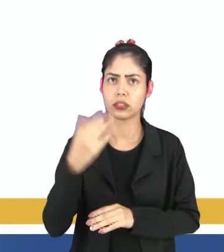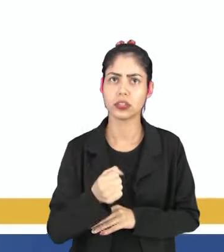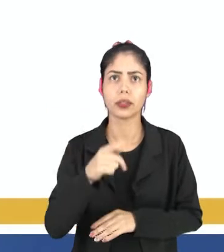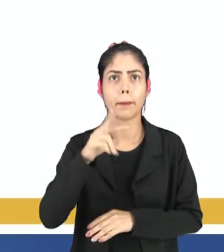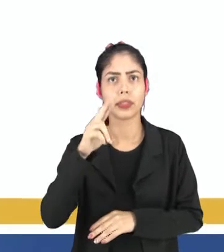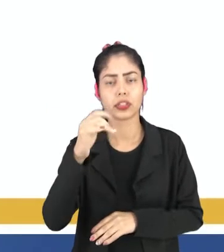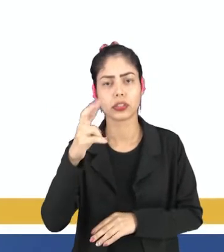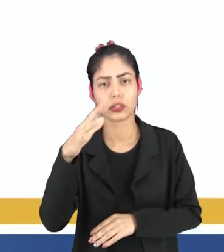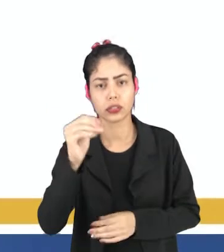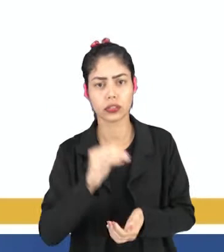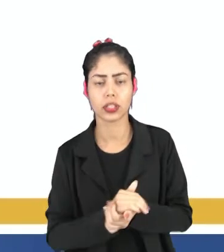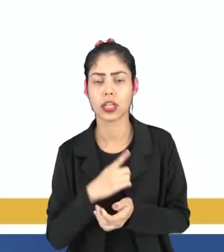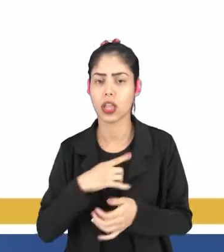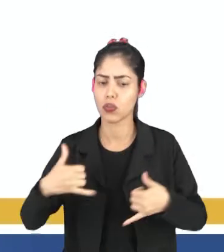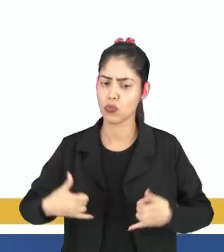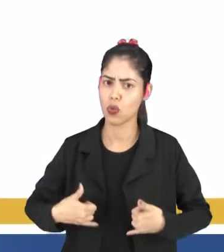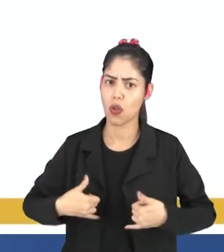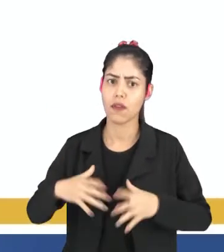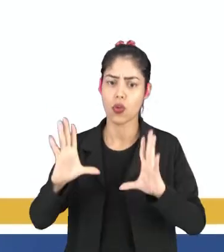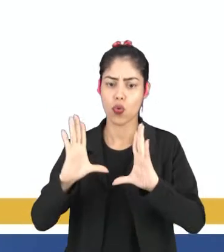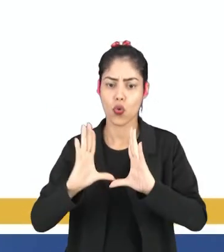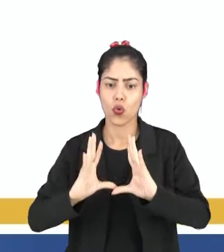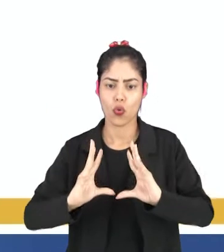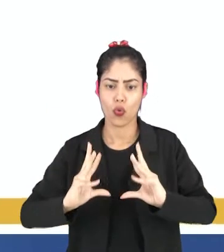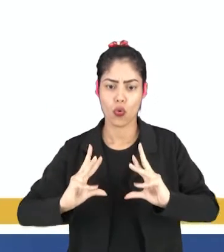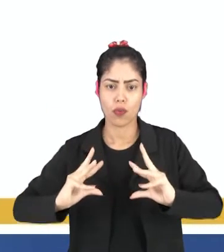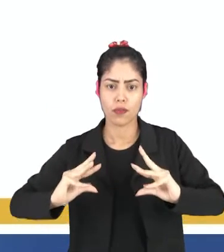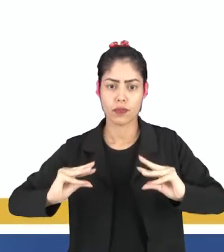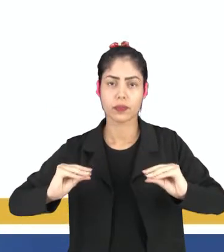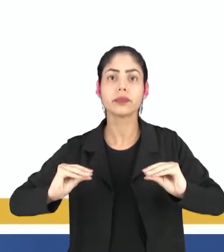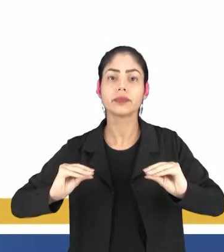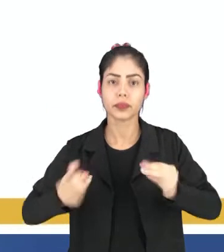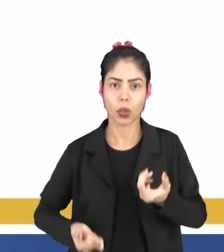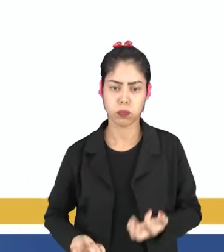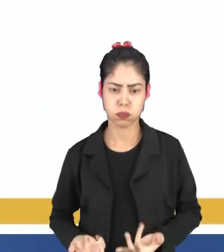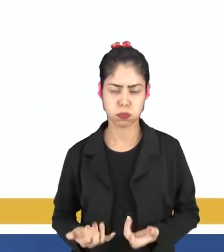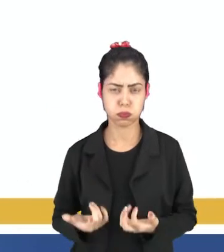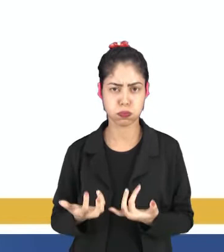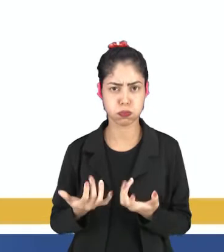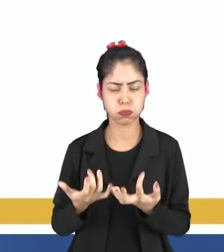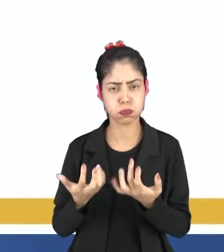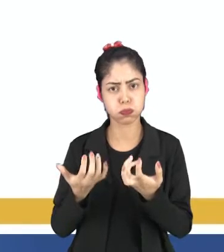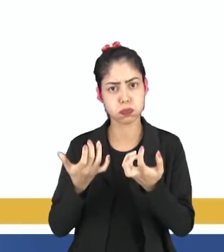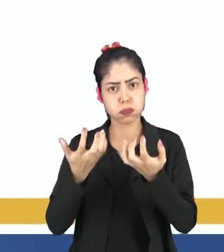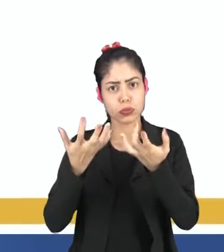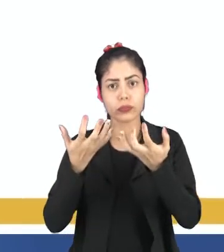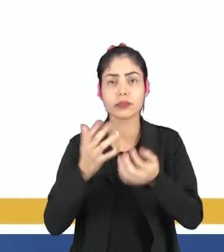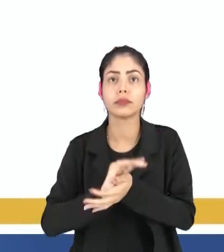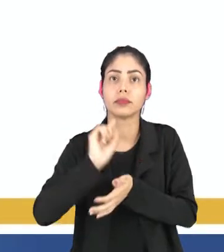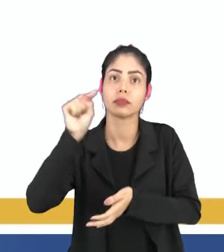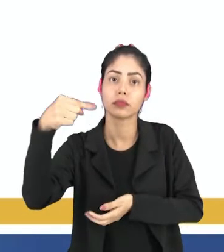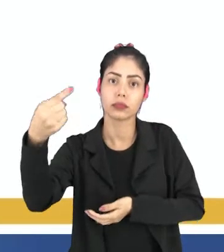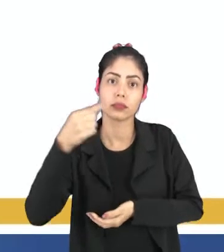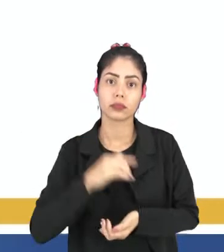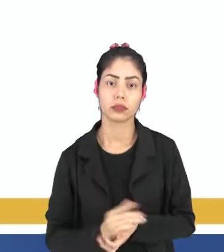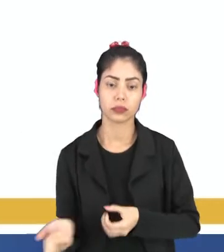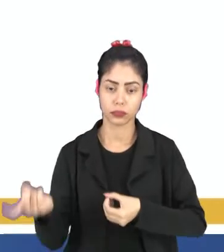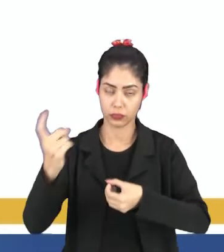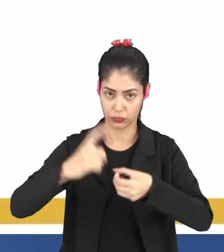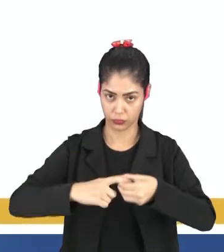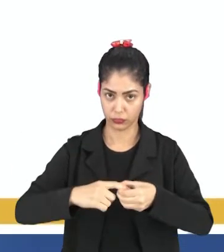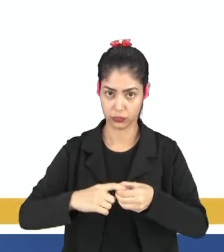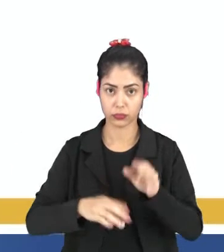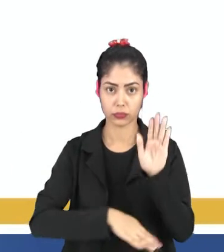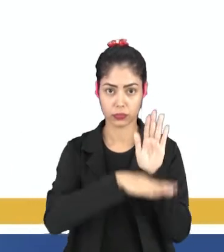pasteurizado, ele sofre a pasteurização, né? Ele é levado a temperaturas extremas, né? E depois ele volta à sua